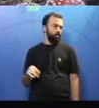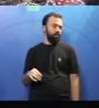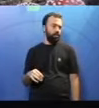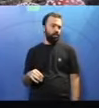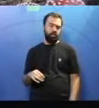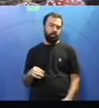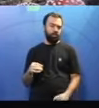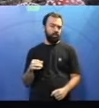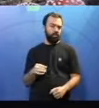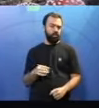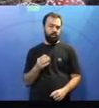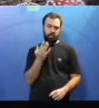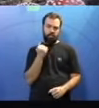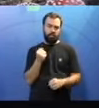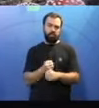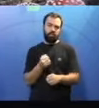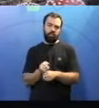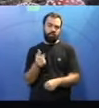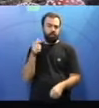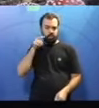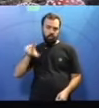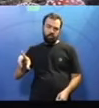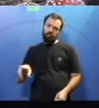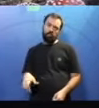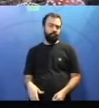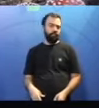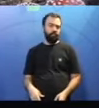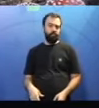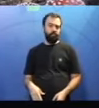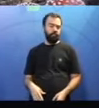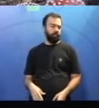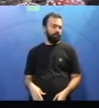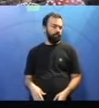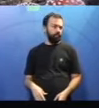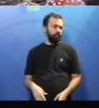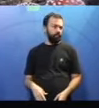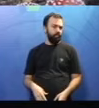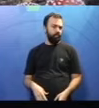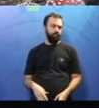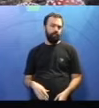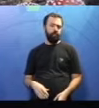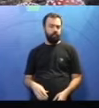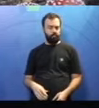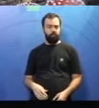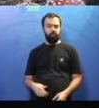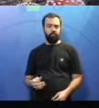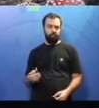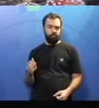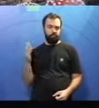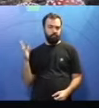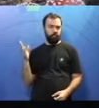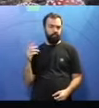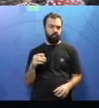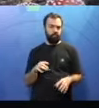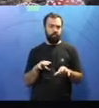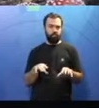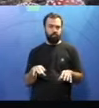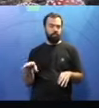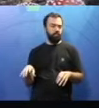não produzem o próprio alimento, eles têm que ingerir de uma fonte externa. São seres que podem ser tanto quanto